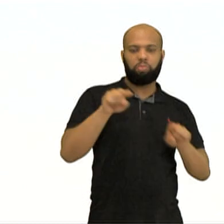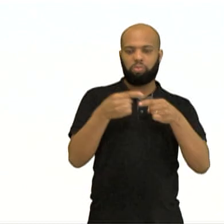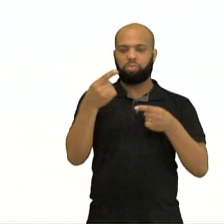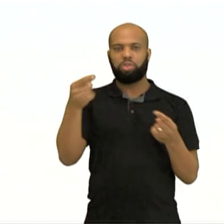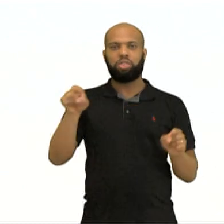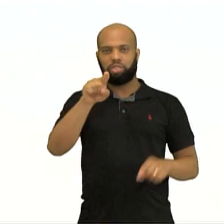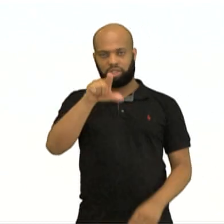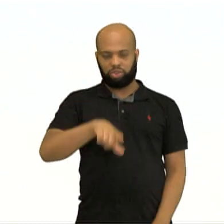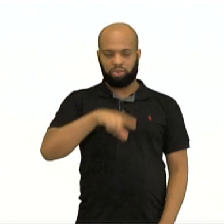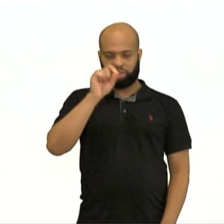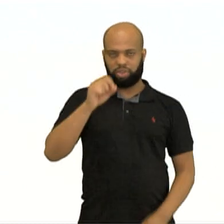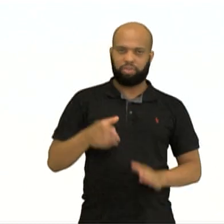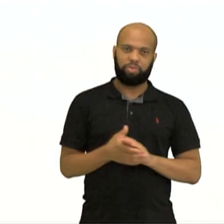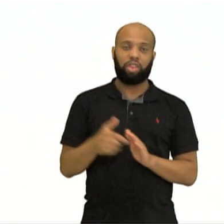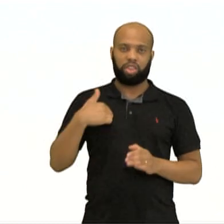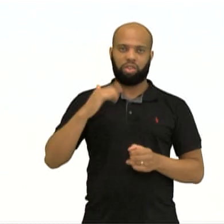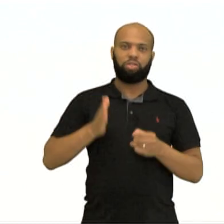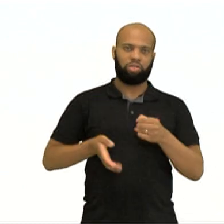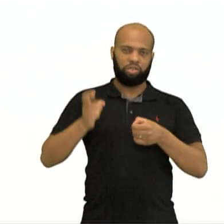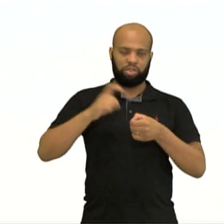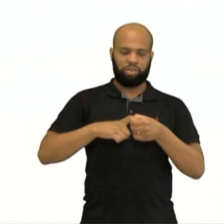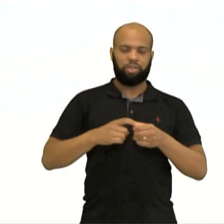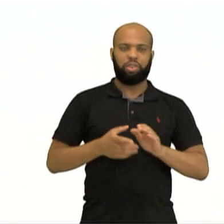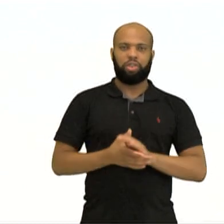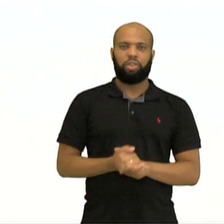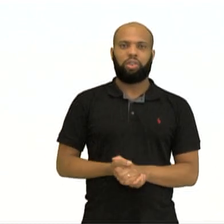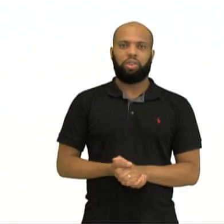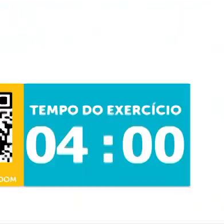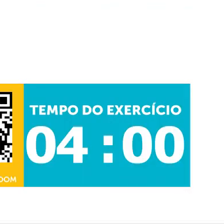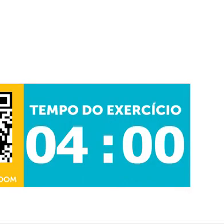escolheu. Bora lá? Eu já volto aqui falar com você.